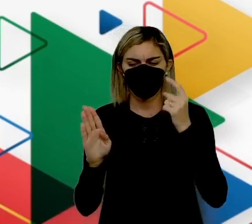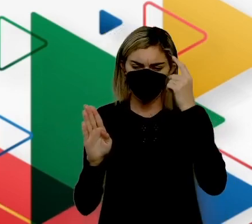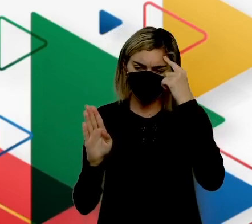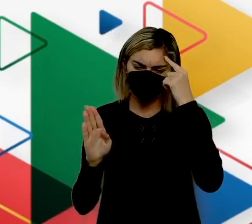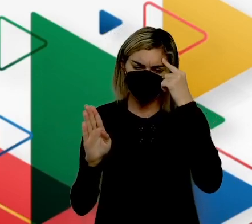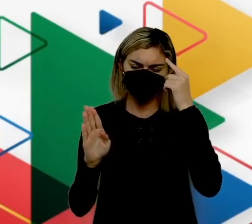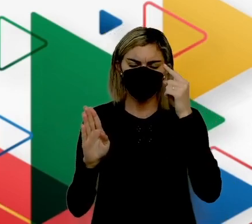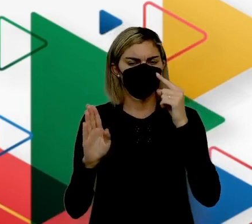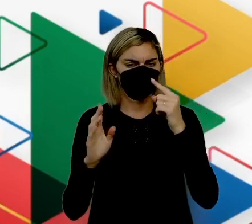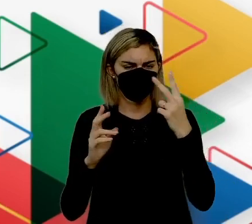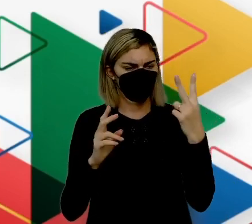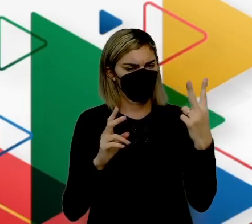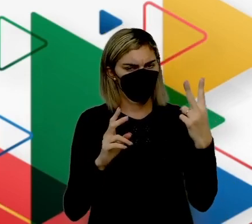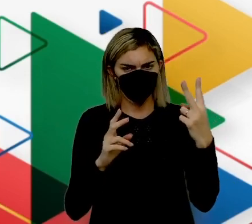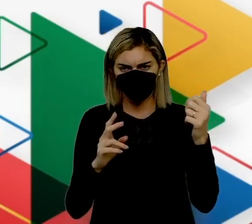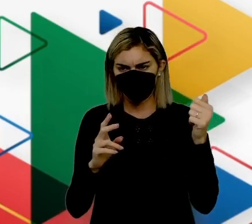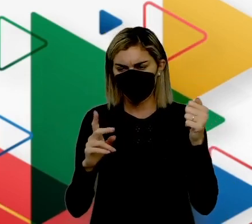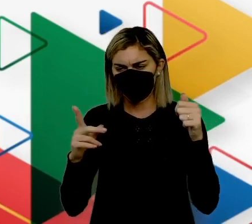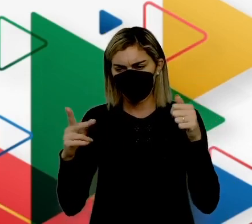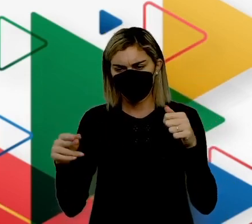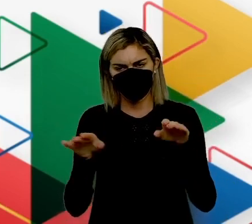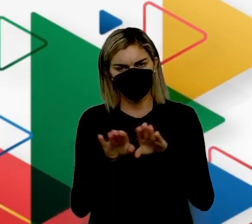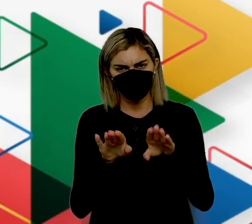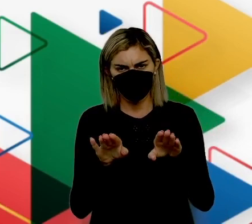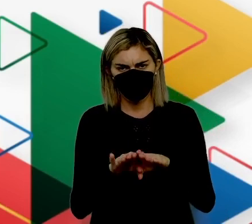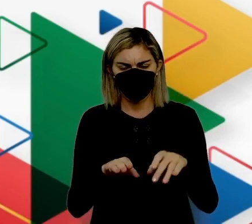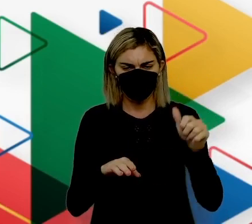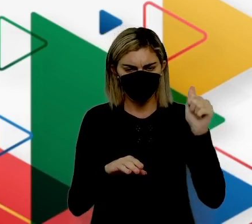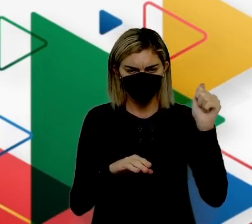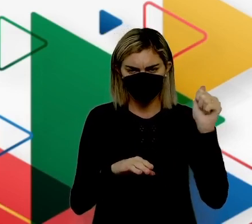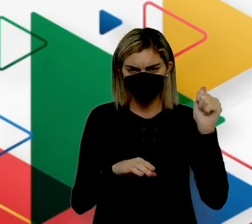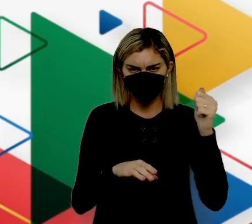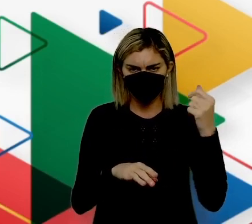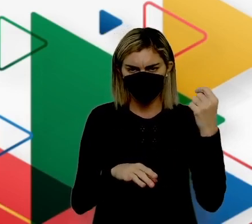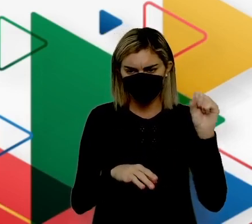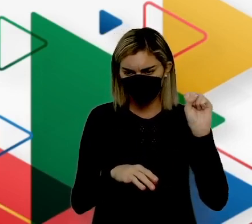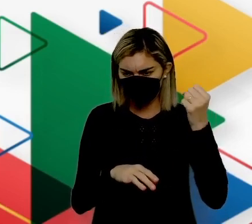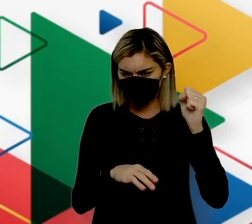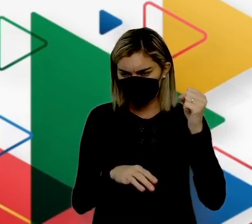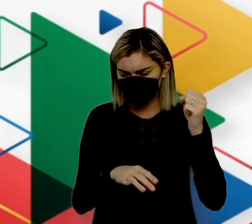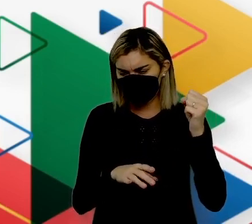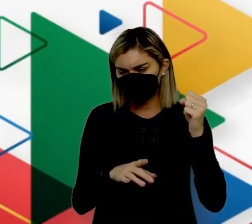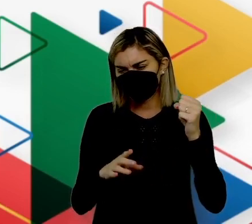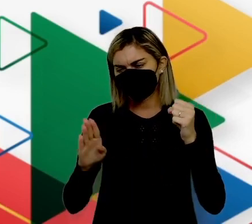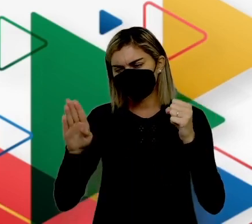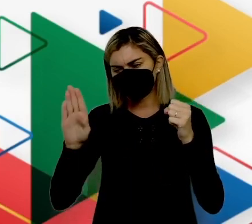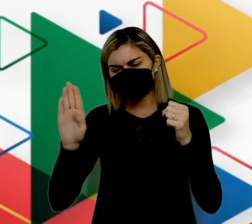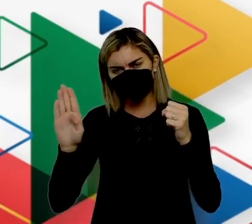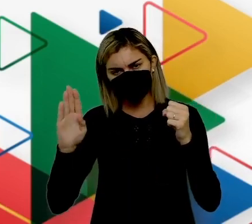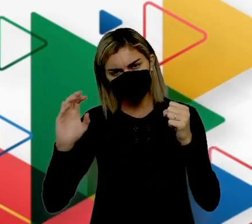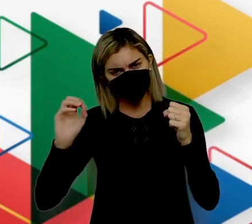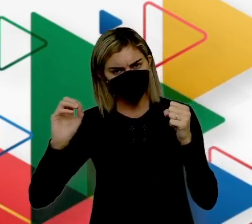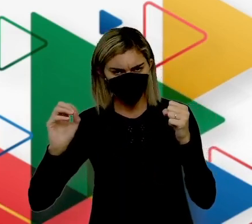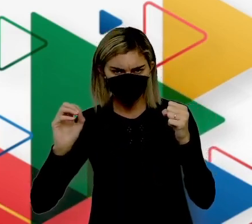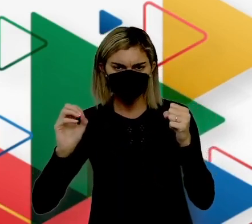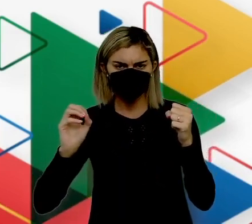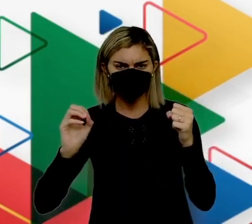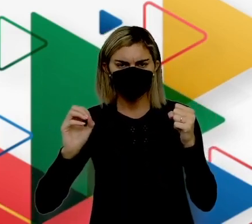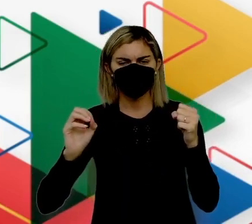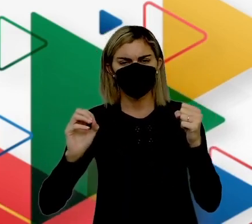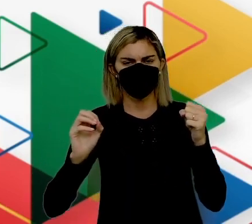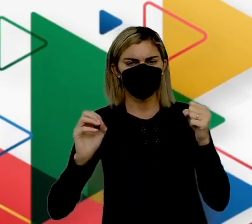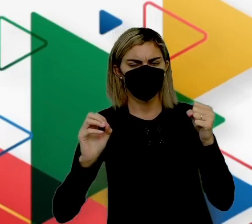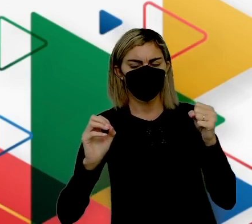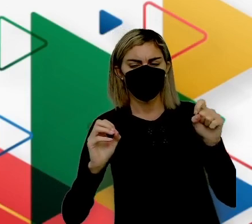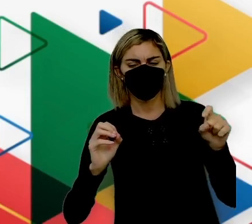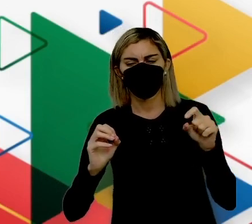comigo, eu tenho duas cargas iguais. Eu vou pegar a carga A, que é 8, e pegar a carga B, que é 0. E vou